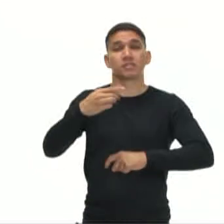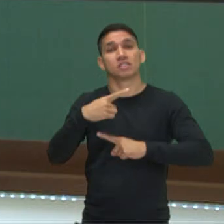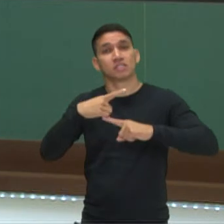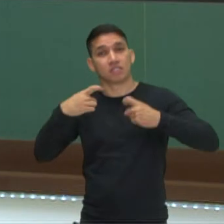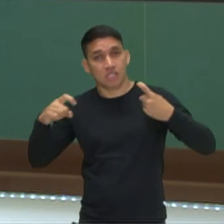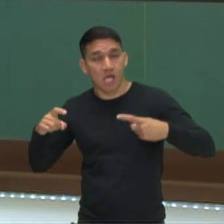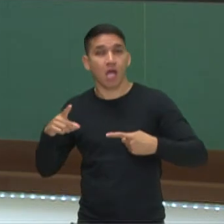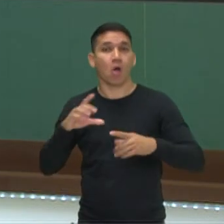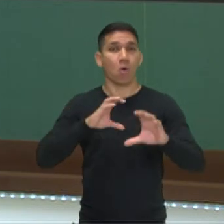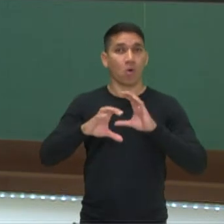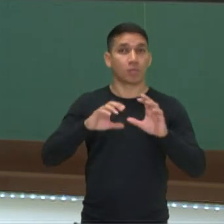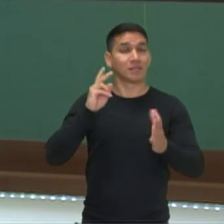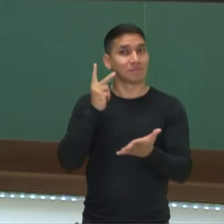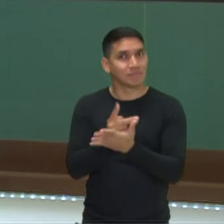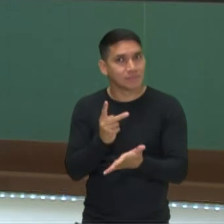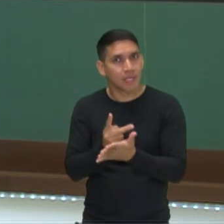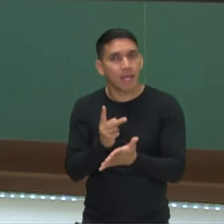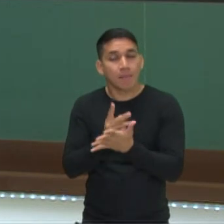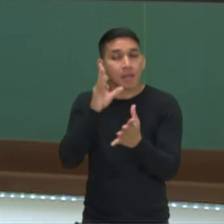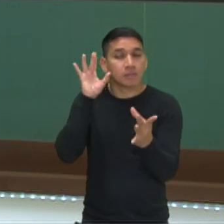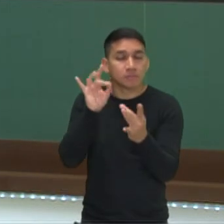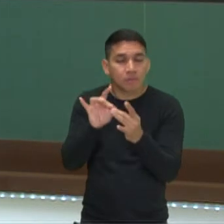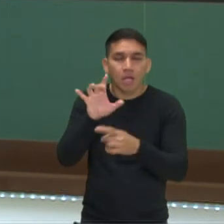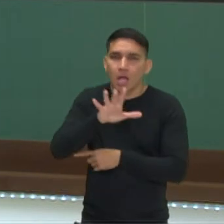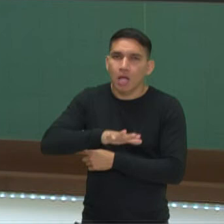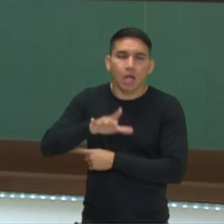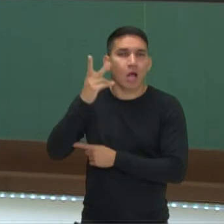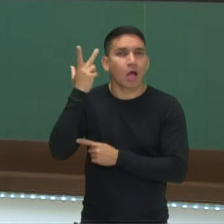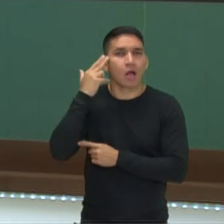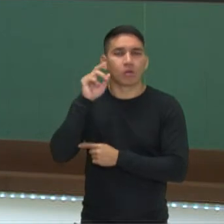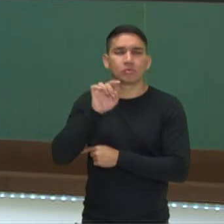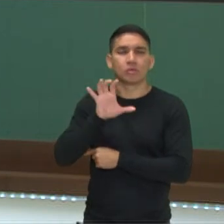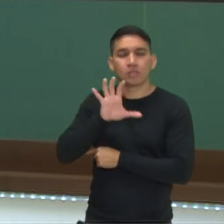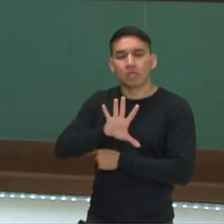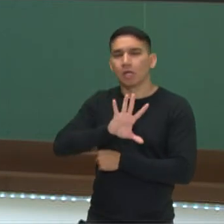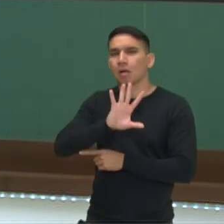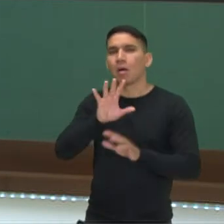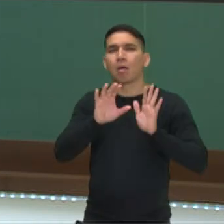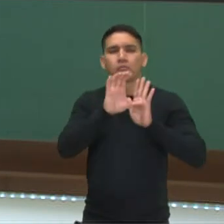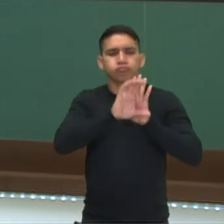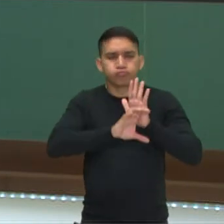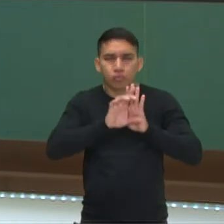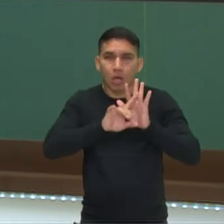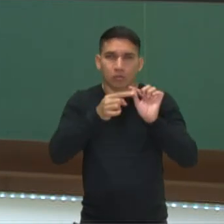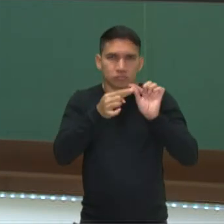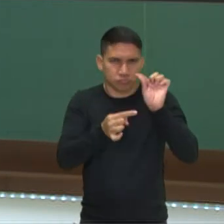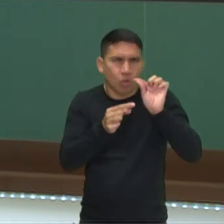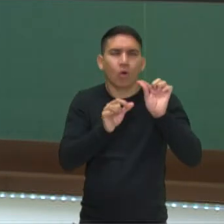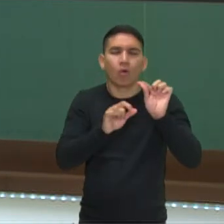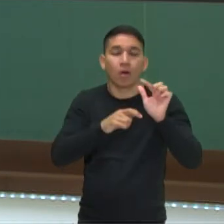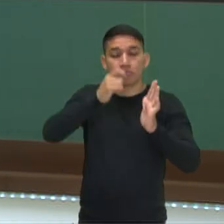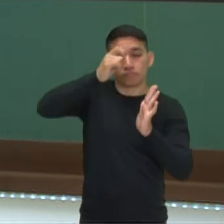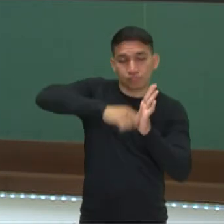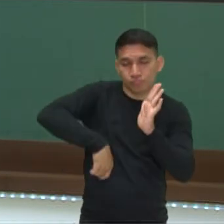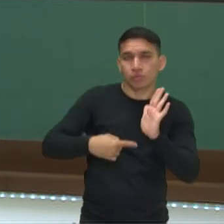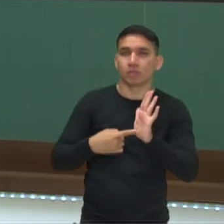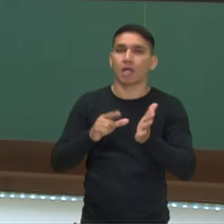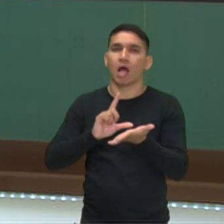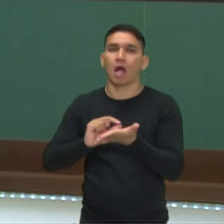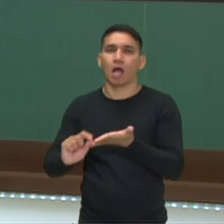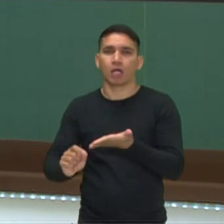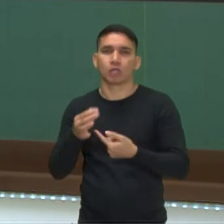falei, sempre um especialista, geralmente o especialista ali, um mini currículo dele, traz a assinatura do seu artigo de